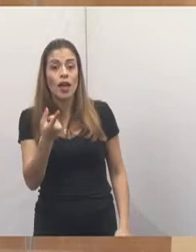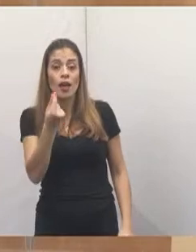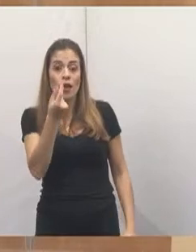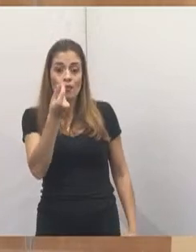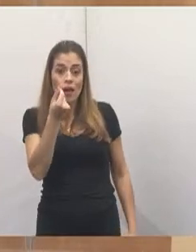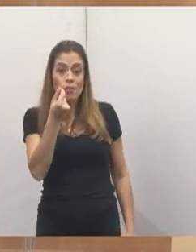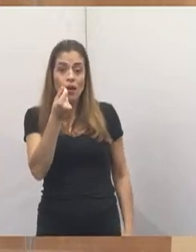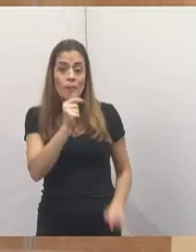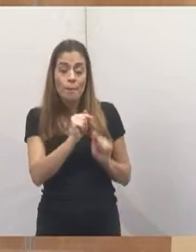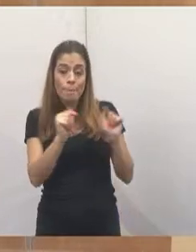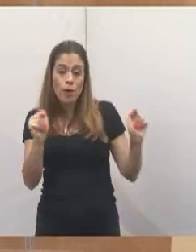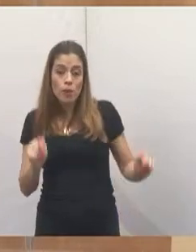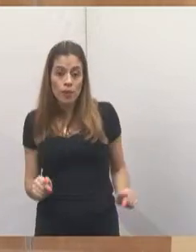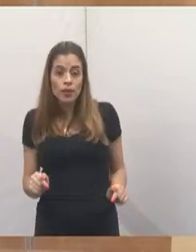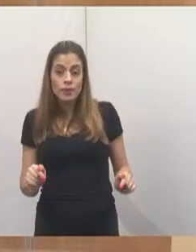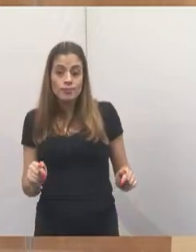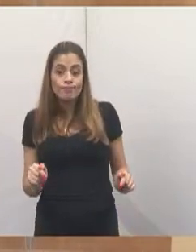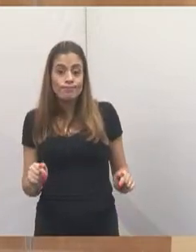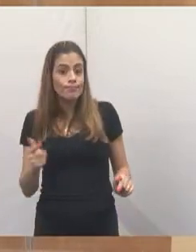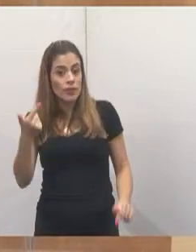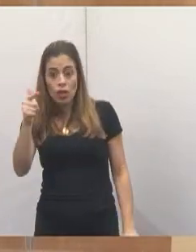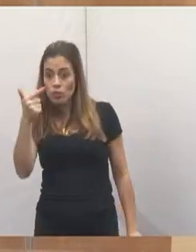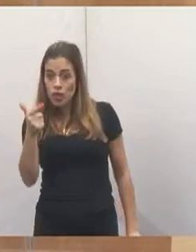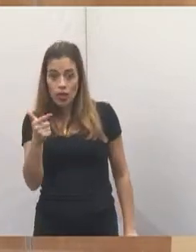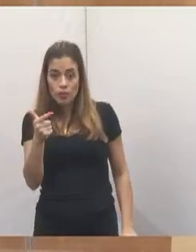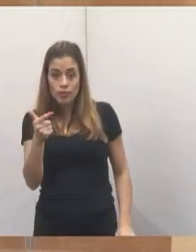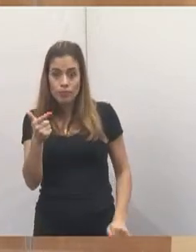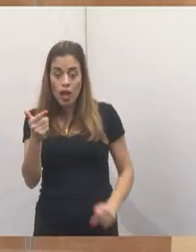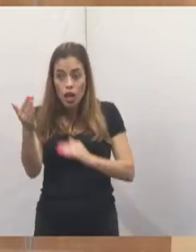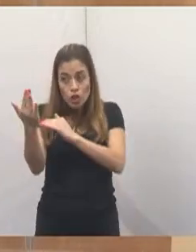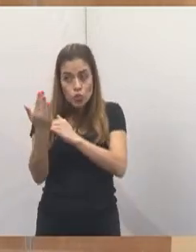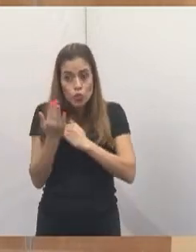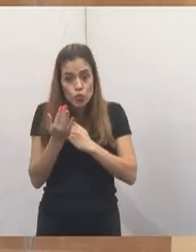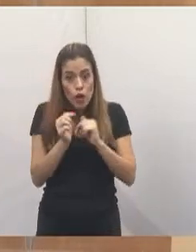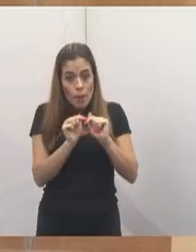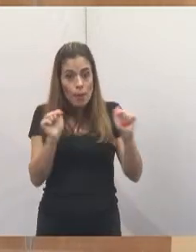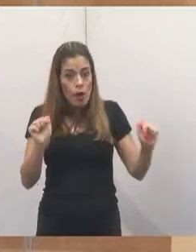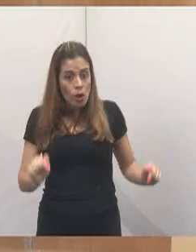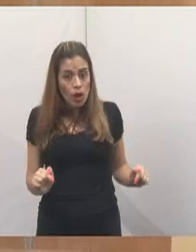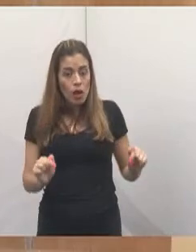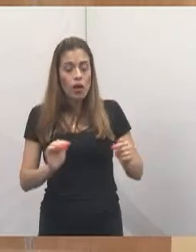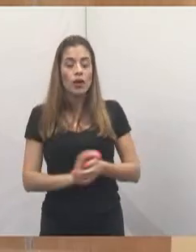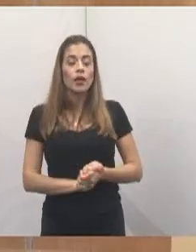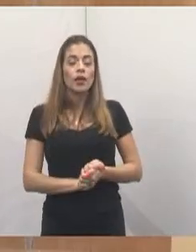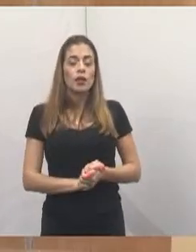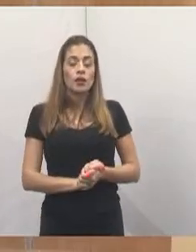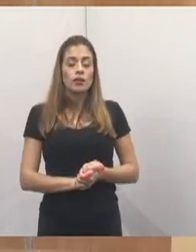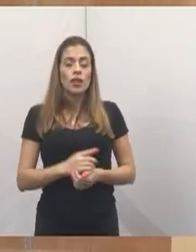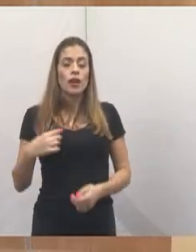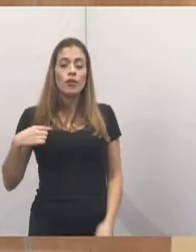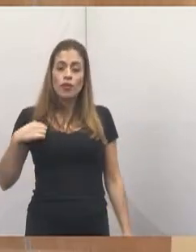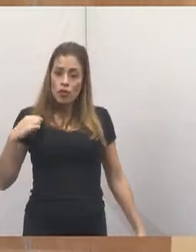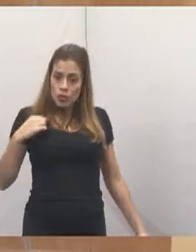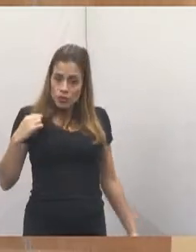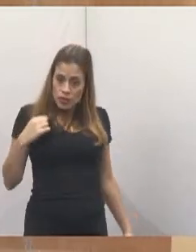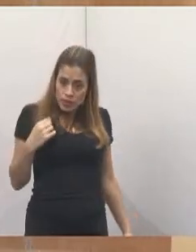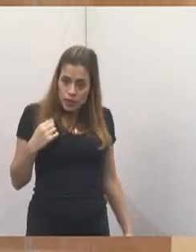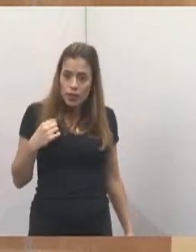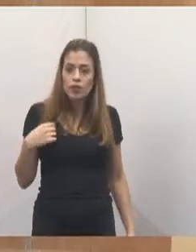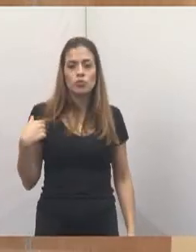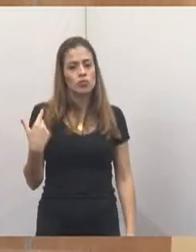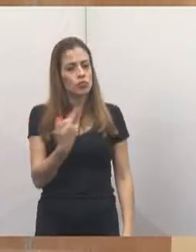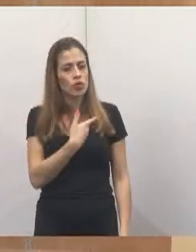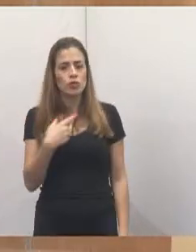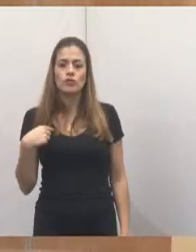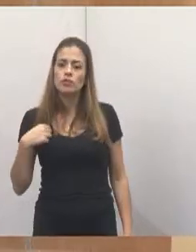nossa anuidade. Então, nós não temos nenhum incentivo público e todos os gestores da advocacia são voluntários. Todos nós